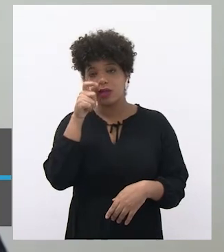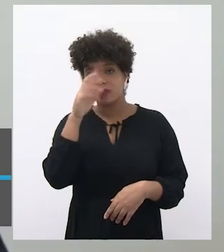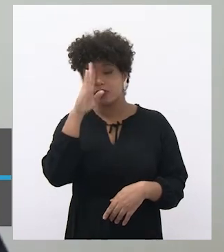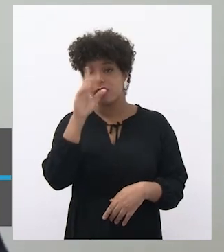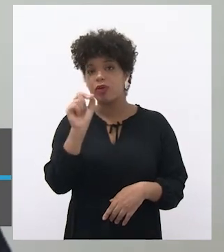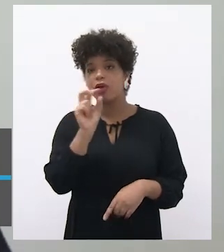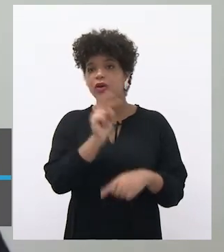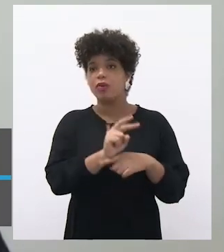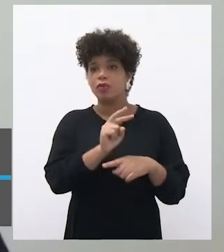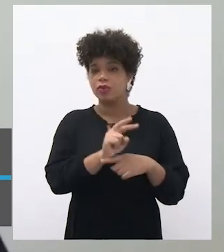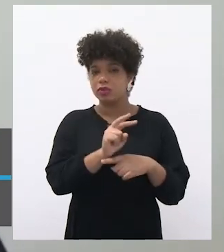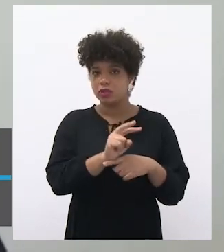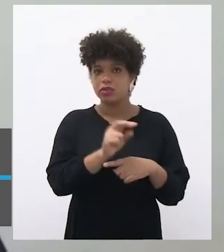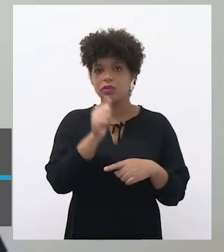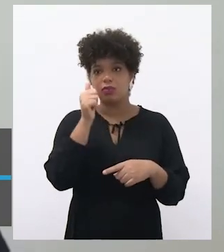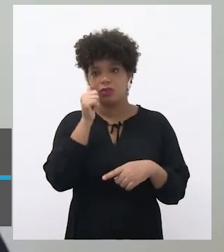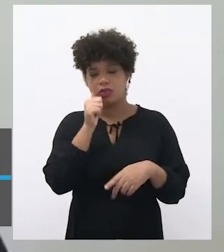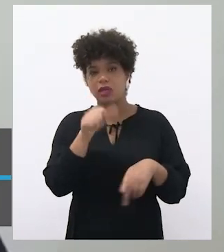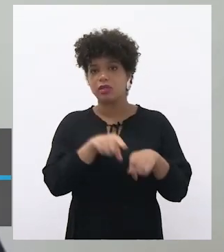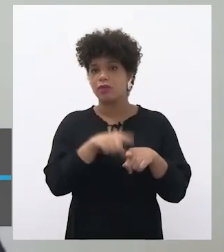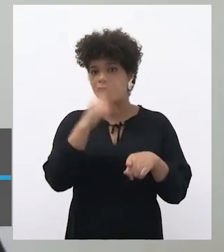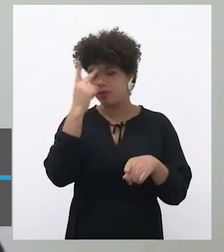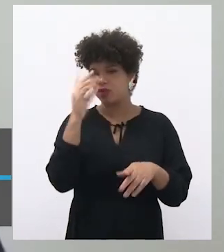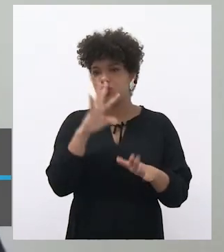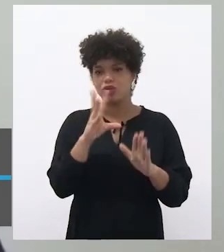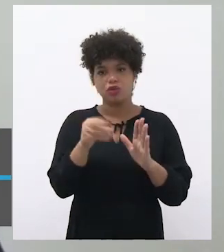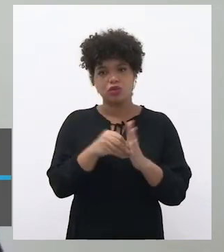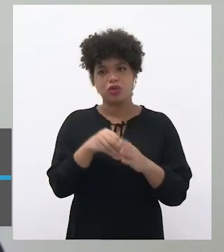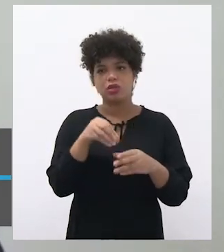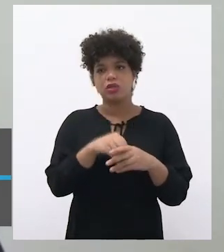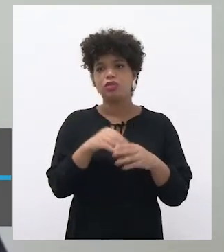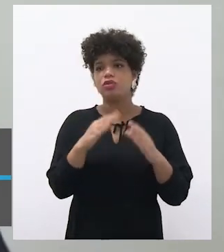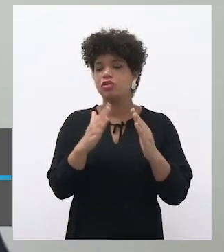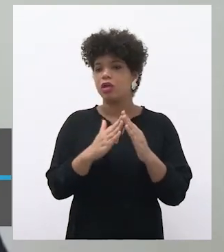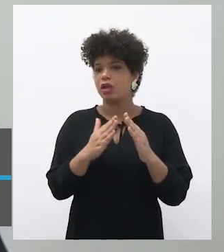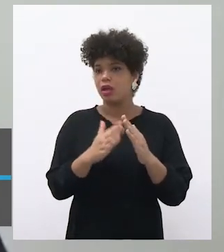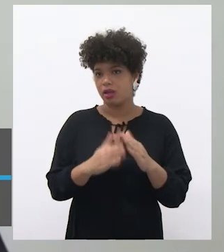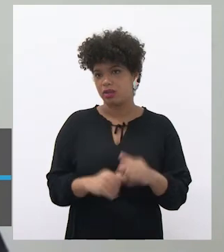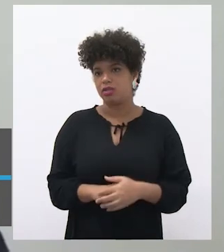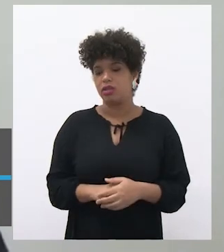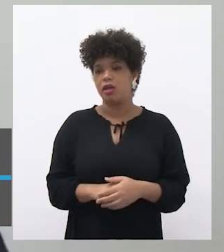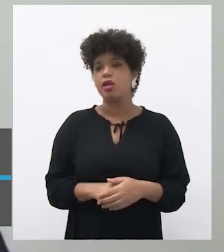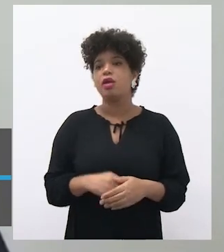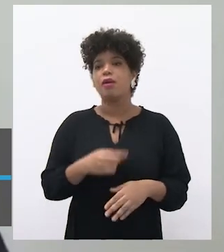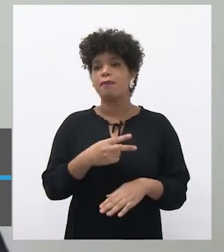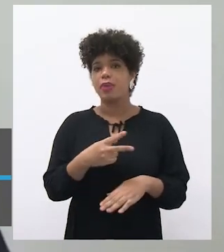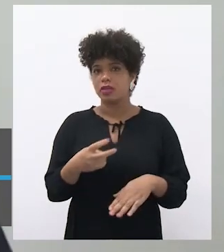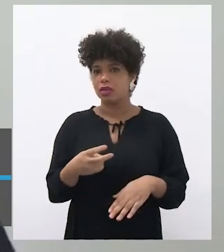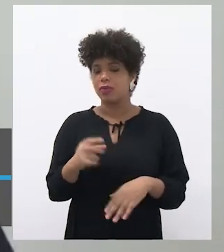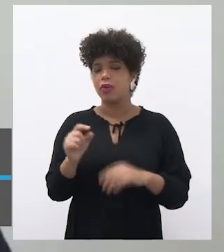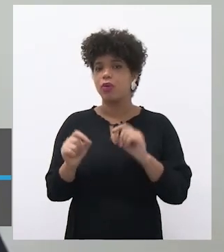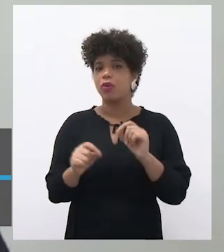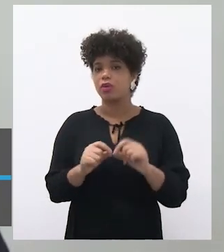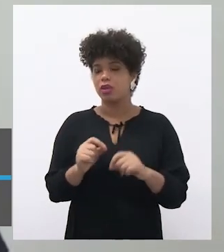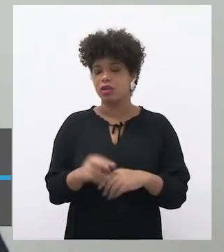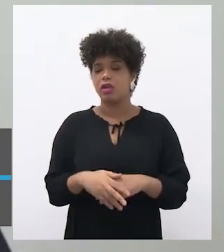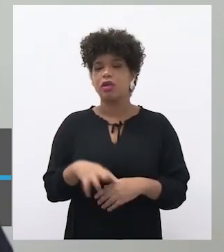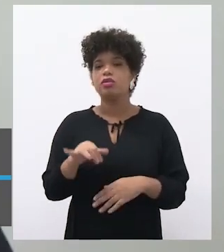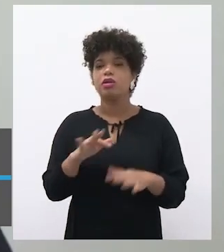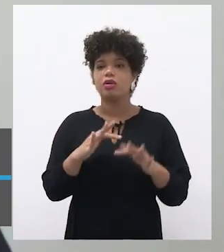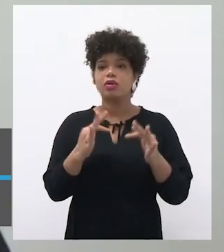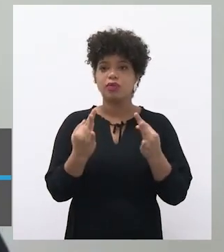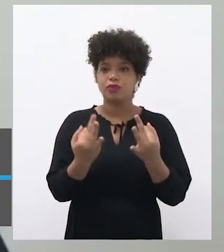de modo direto ou indireto, a situações de violência, e que a Lei Maria da Penha ainda reconhece